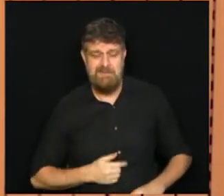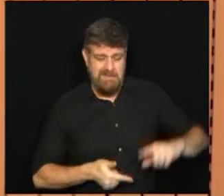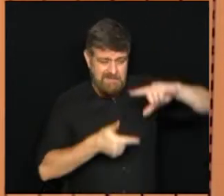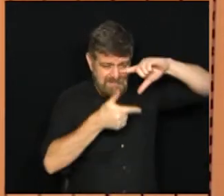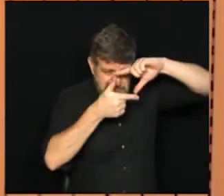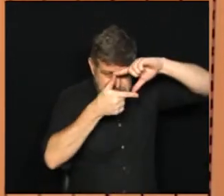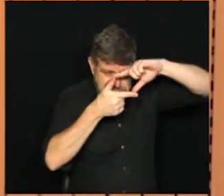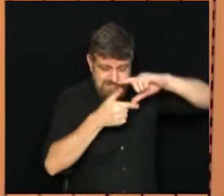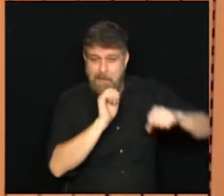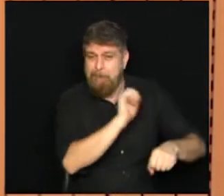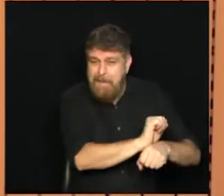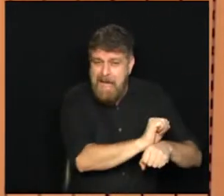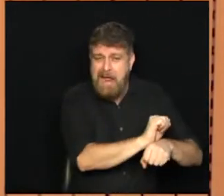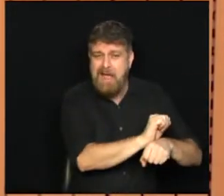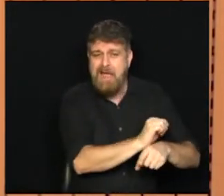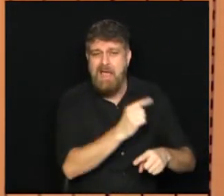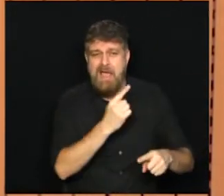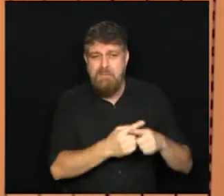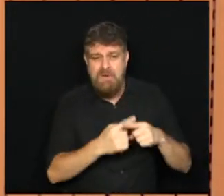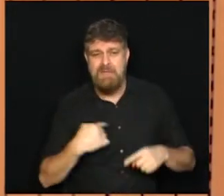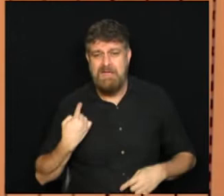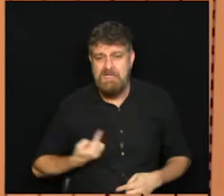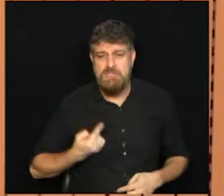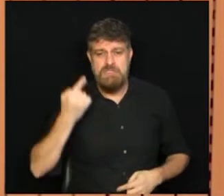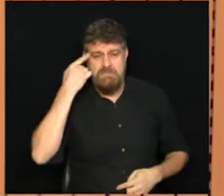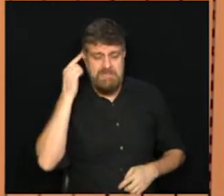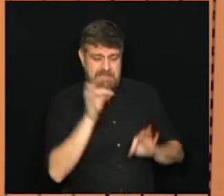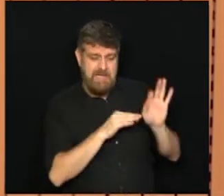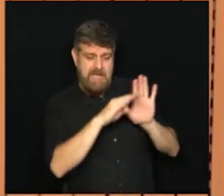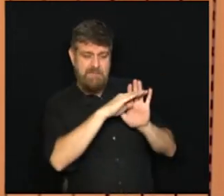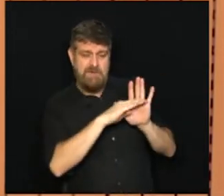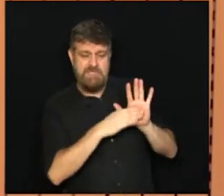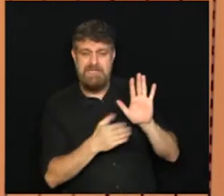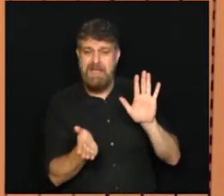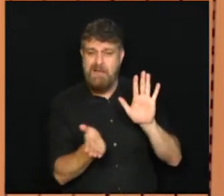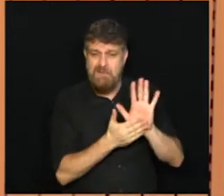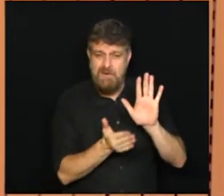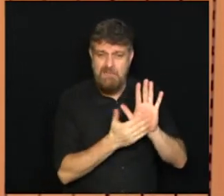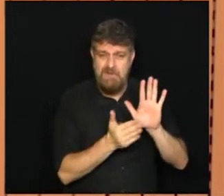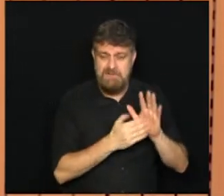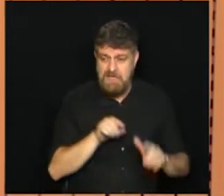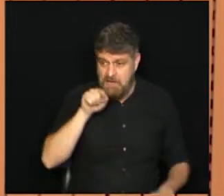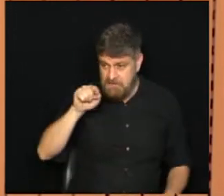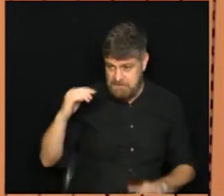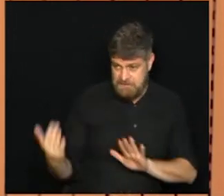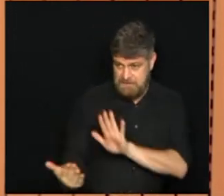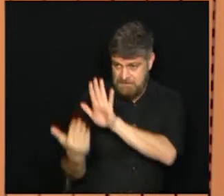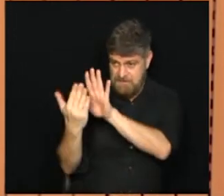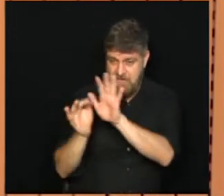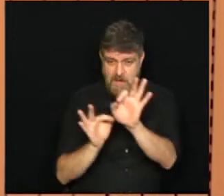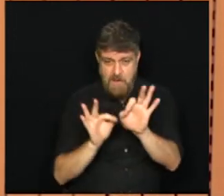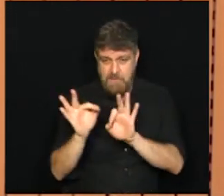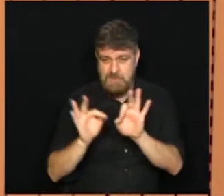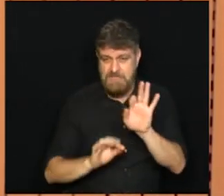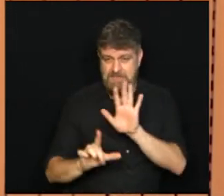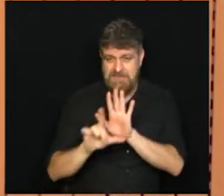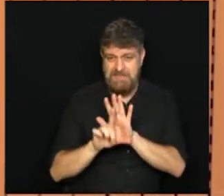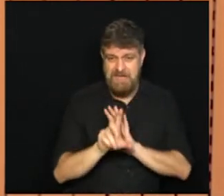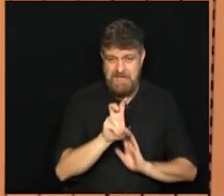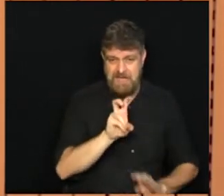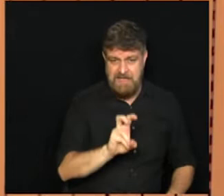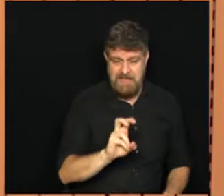que tem crescido quando a gente fala de projetos e propostas. Vocês que enfrentaram aí o PL